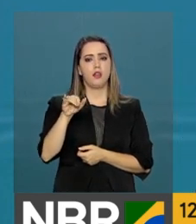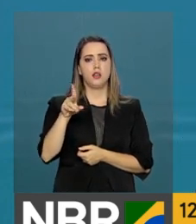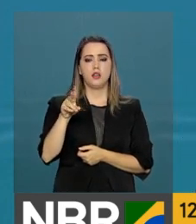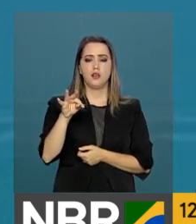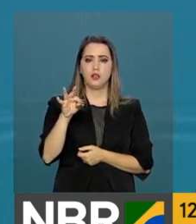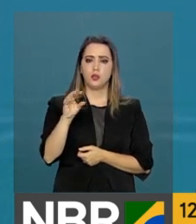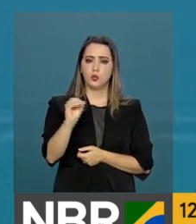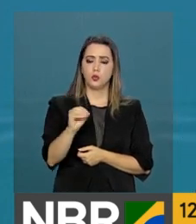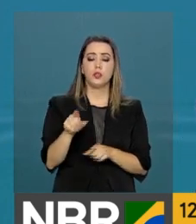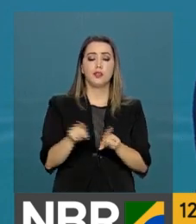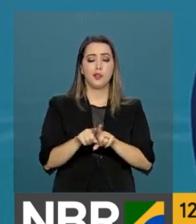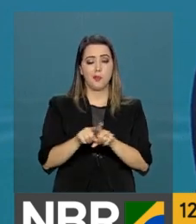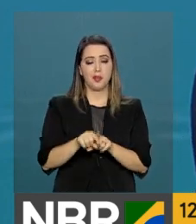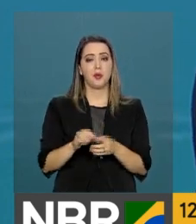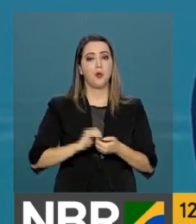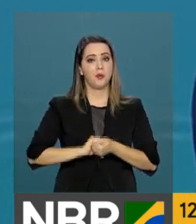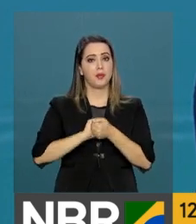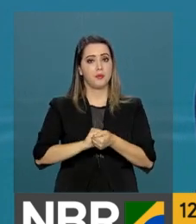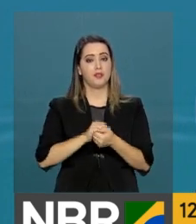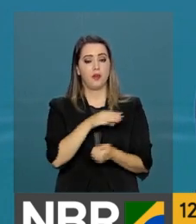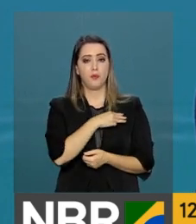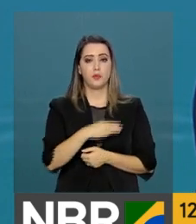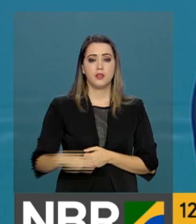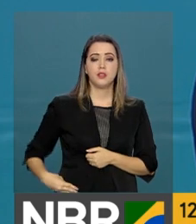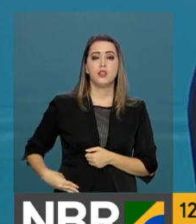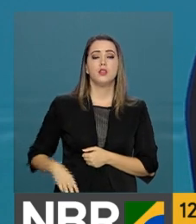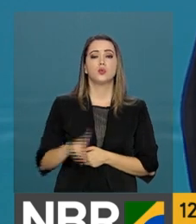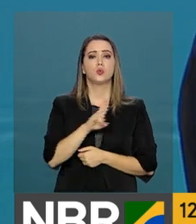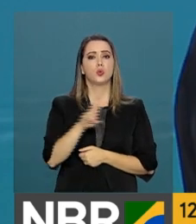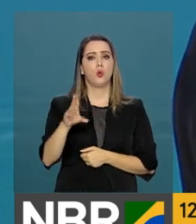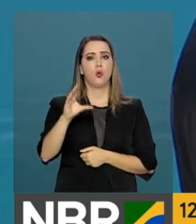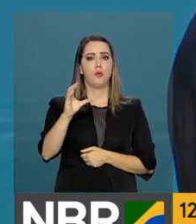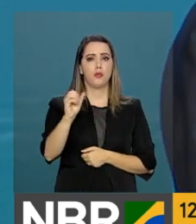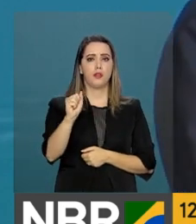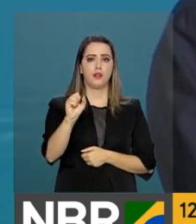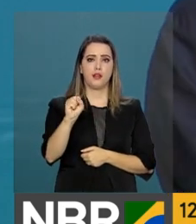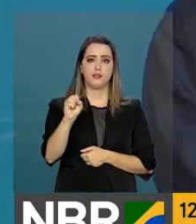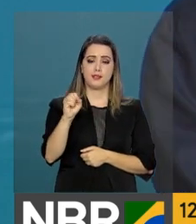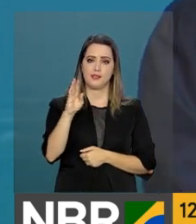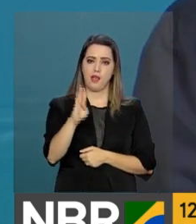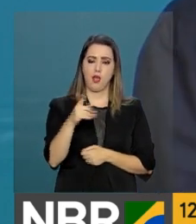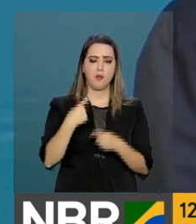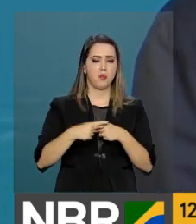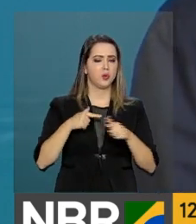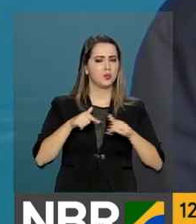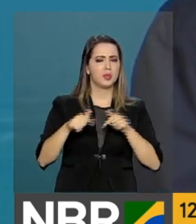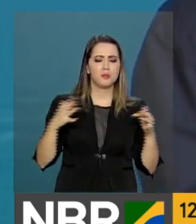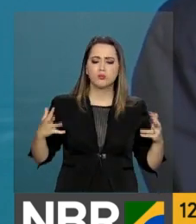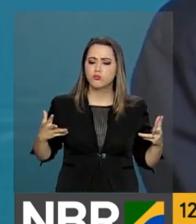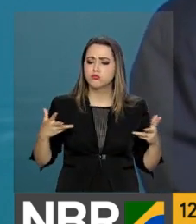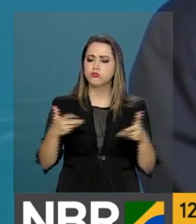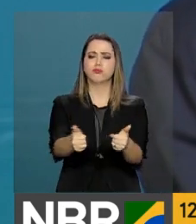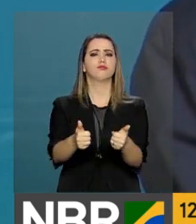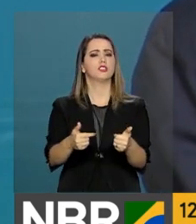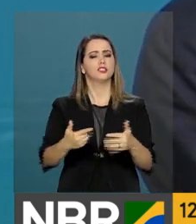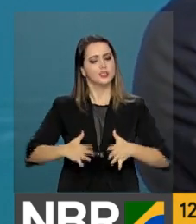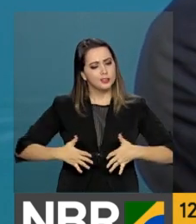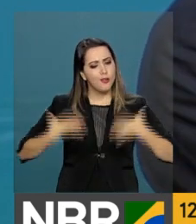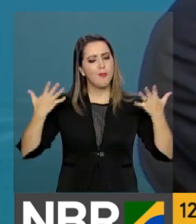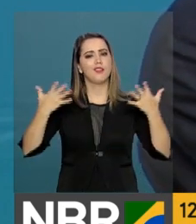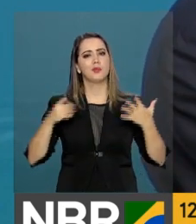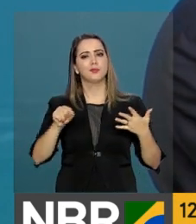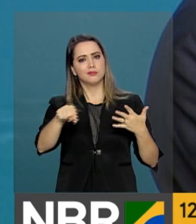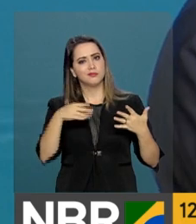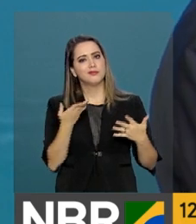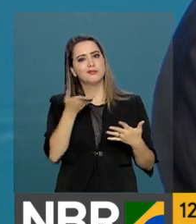Cumprimentar o Kassab. O Kassab teve uma ação extraordinária em todo esse período, com o entusiasmo que